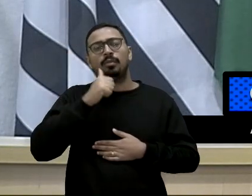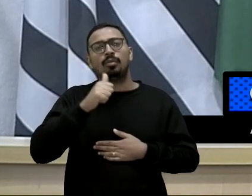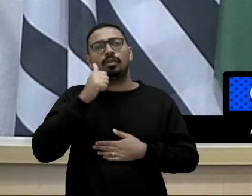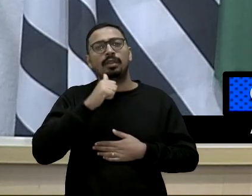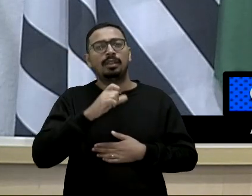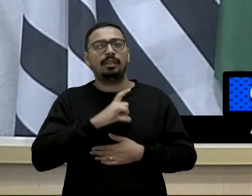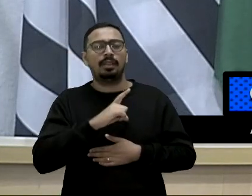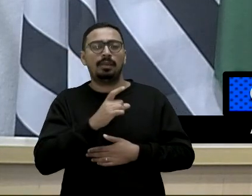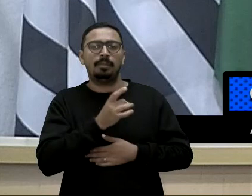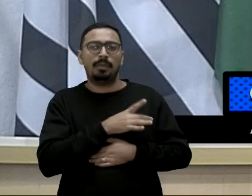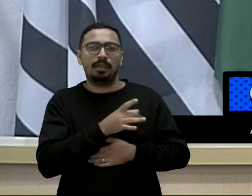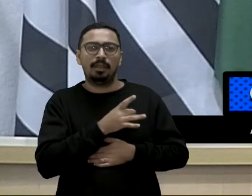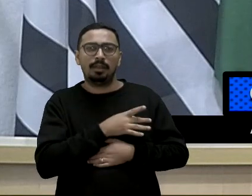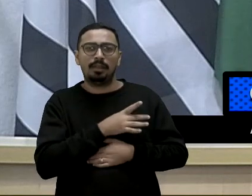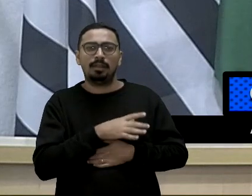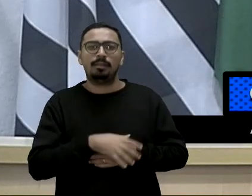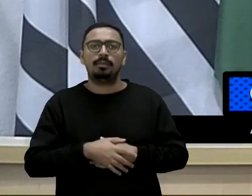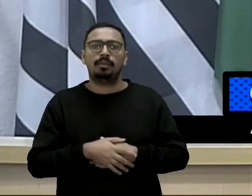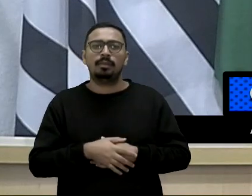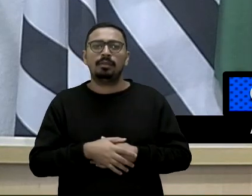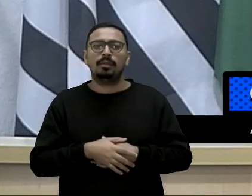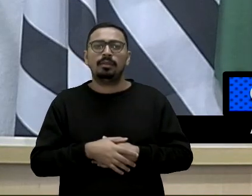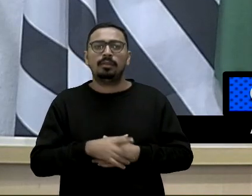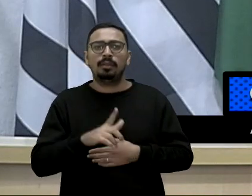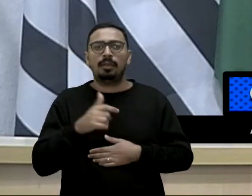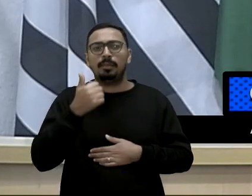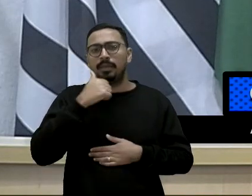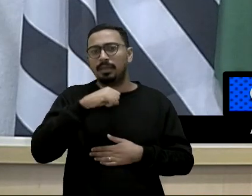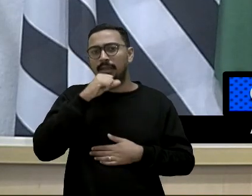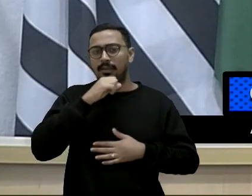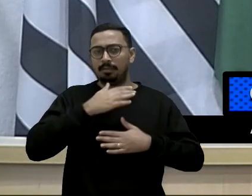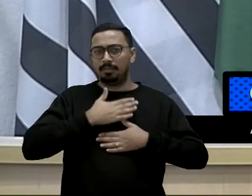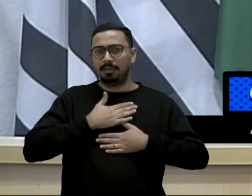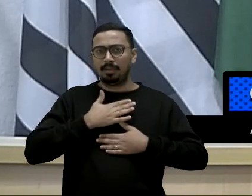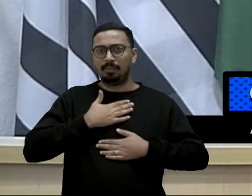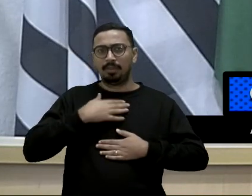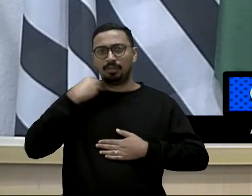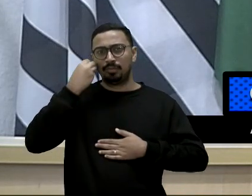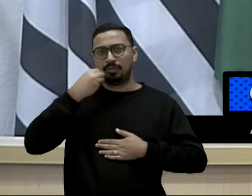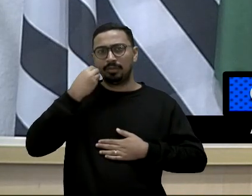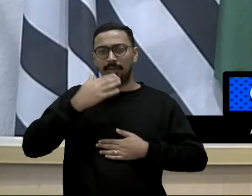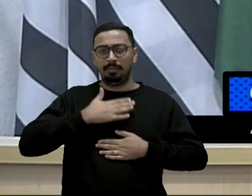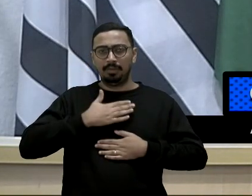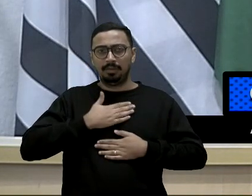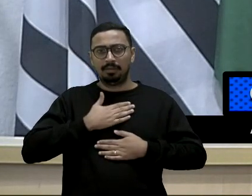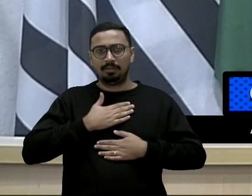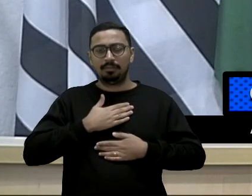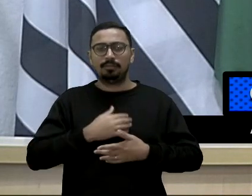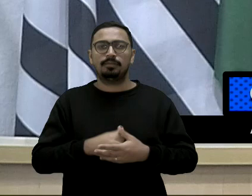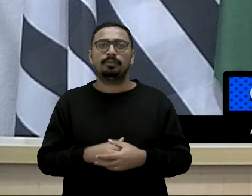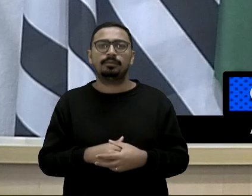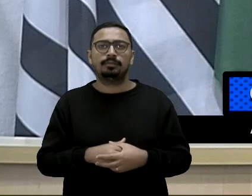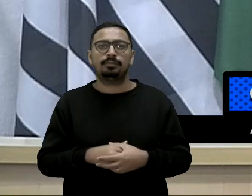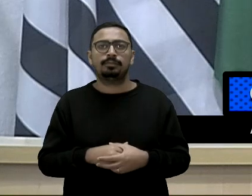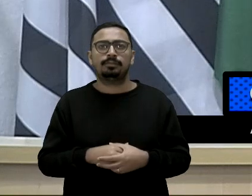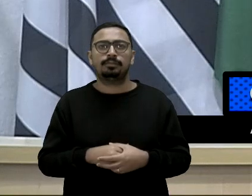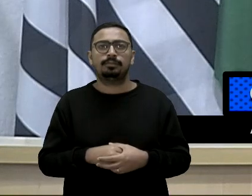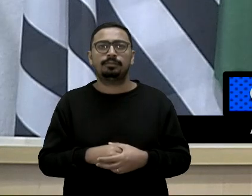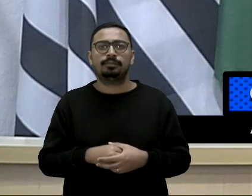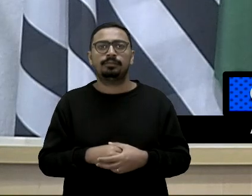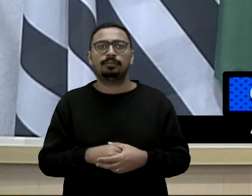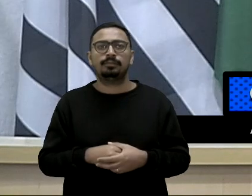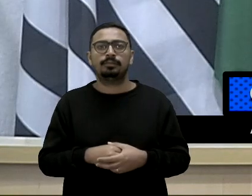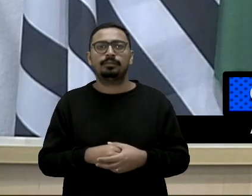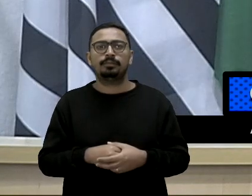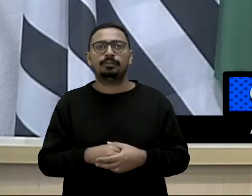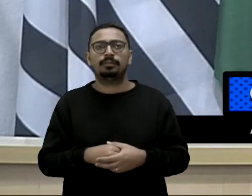medo, minha mãe é uma delas. Eu tenho experiência pela minha mãe. Ela,